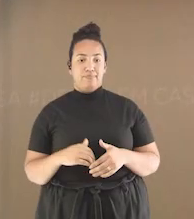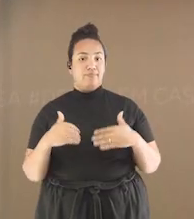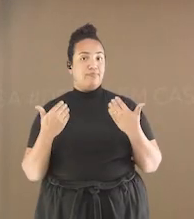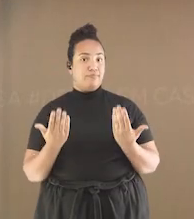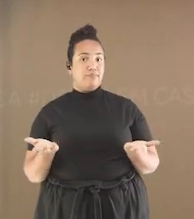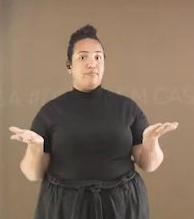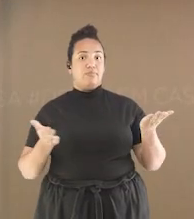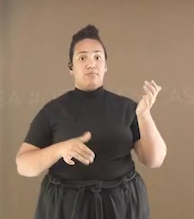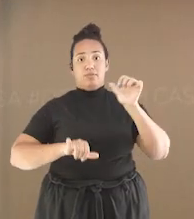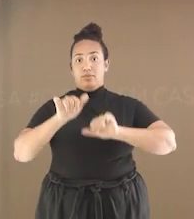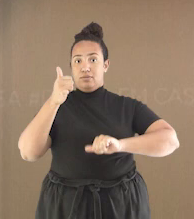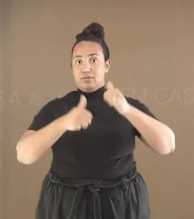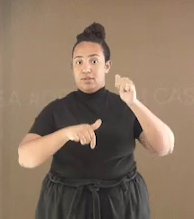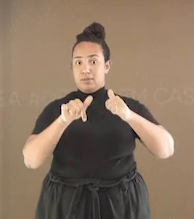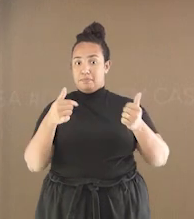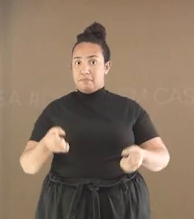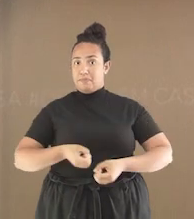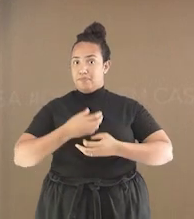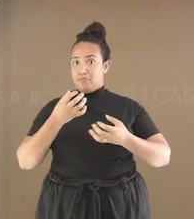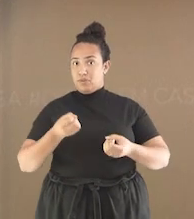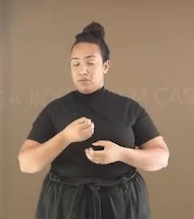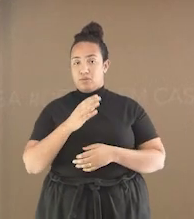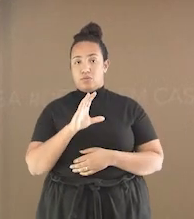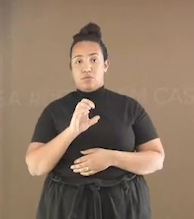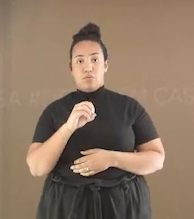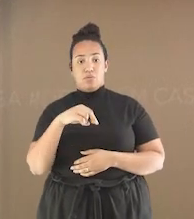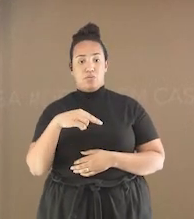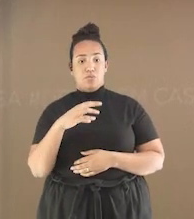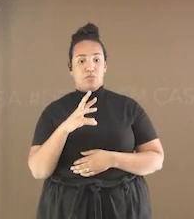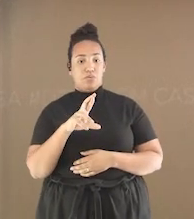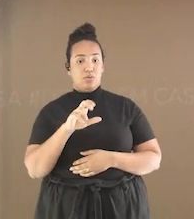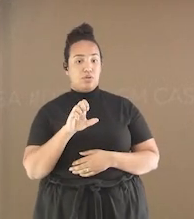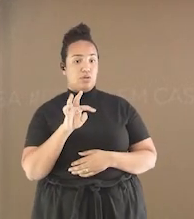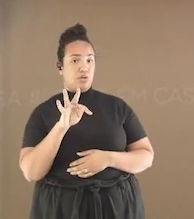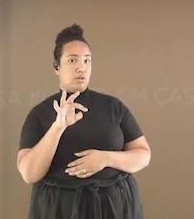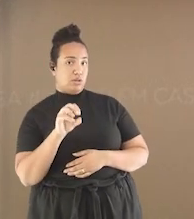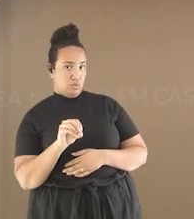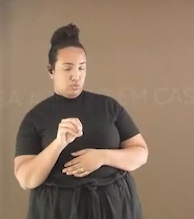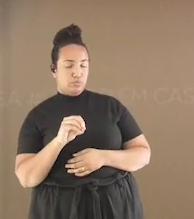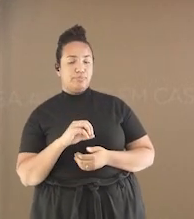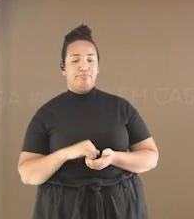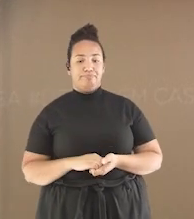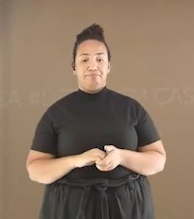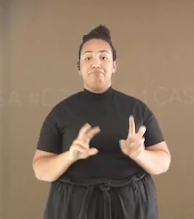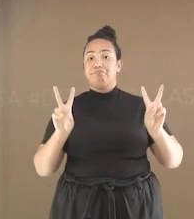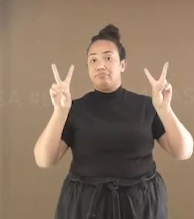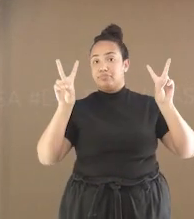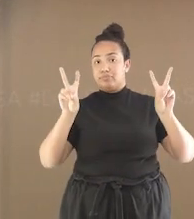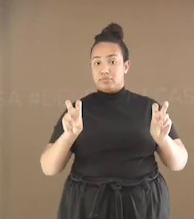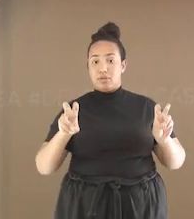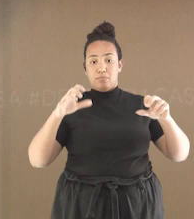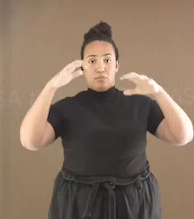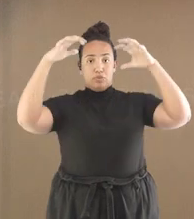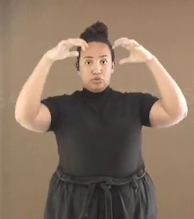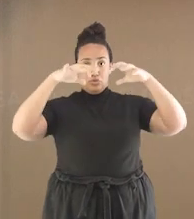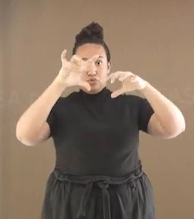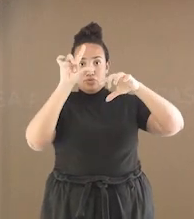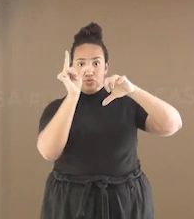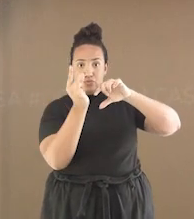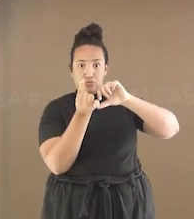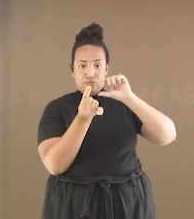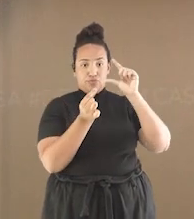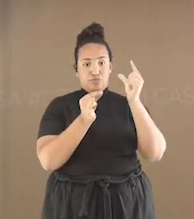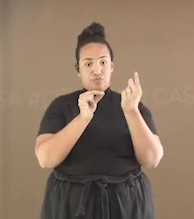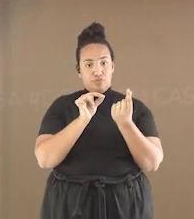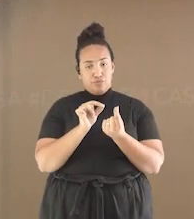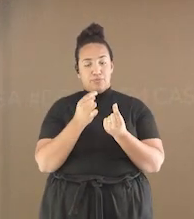Vamos agora analisar o poema concreto. O título do poema é Pingo de Chuva. Logo abaixo